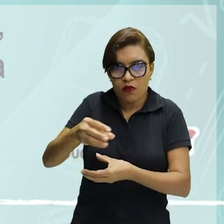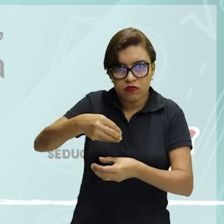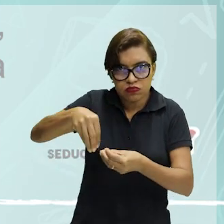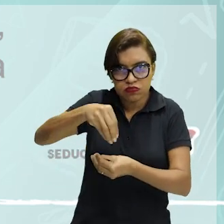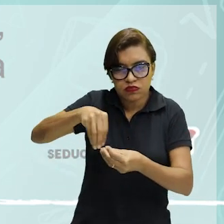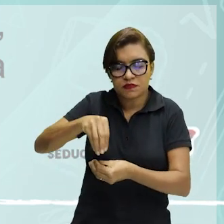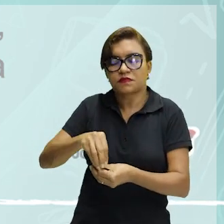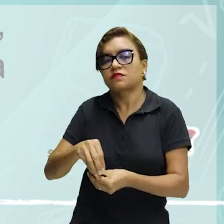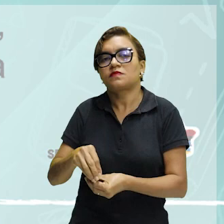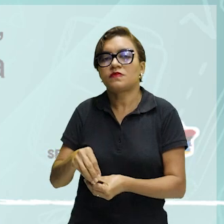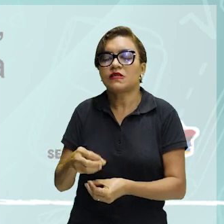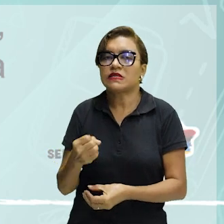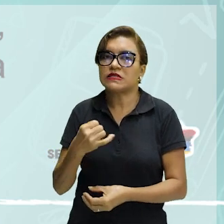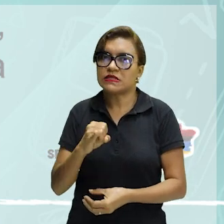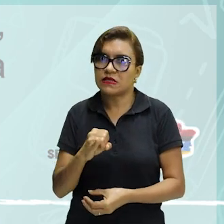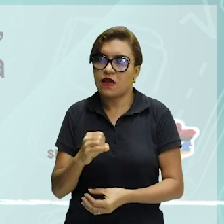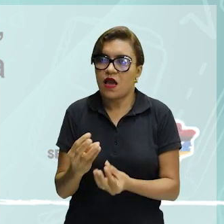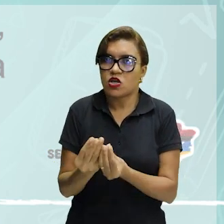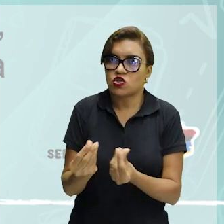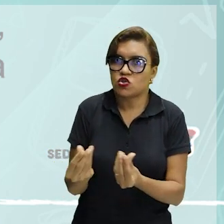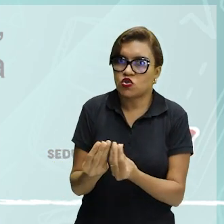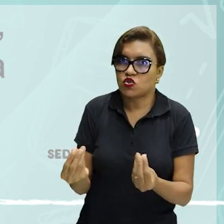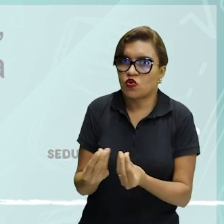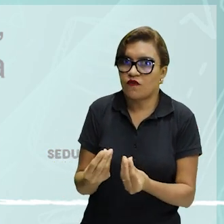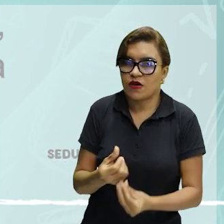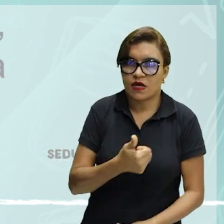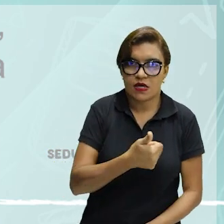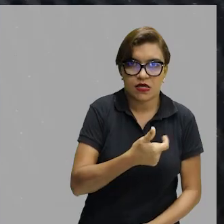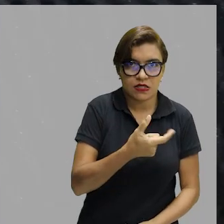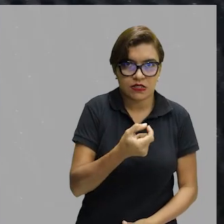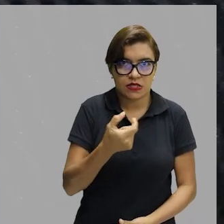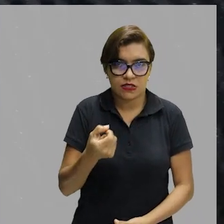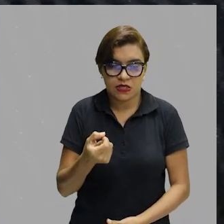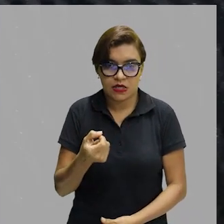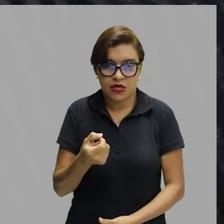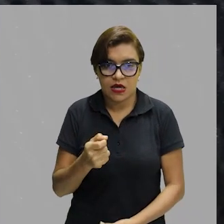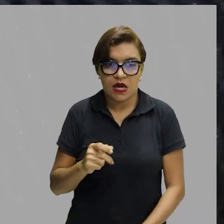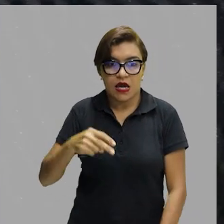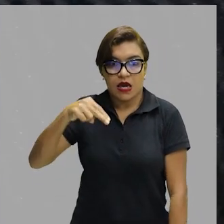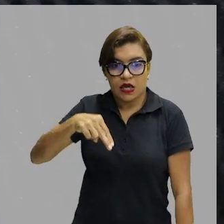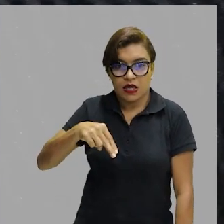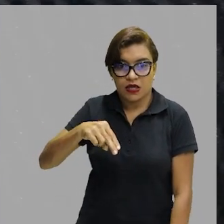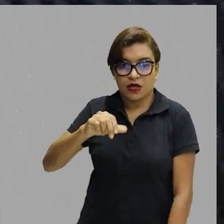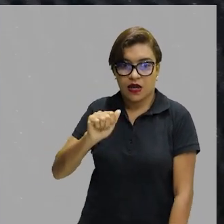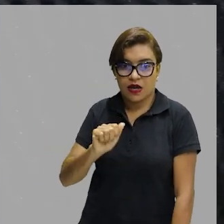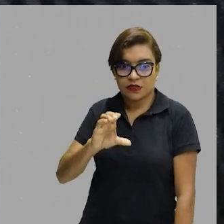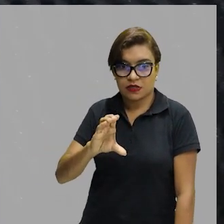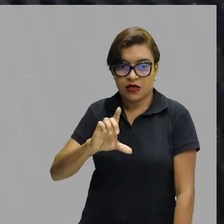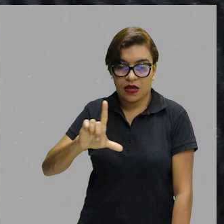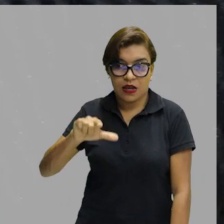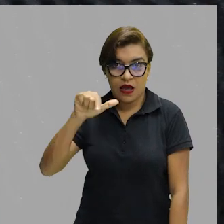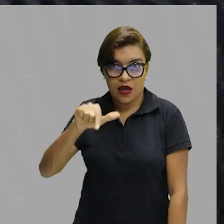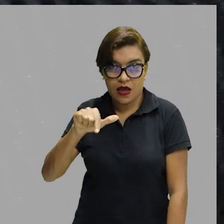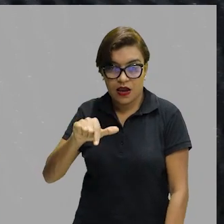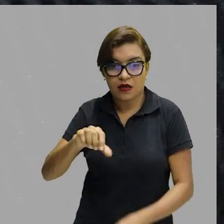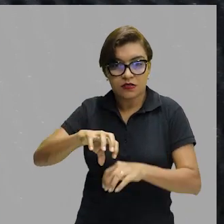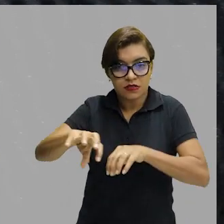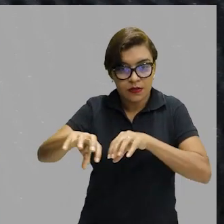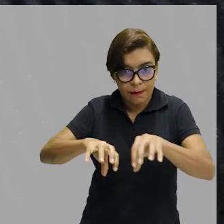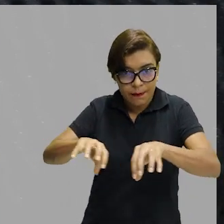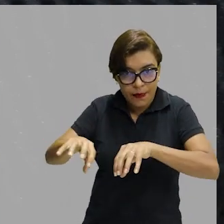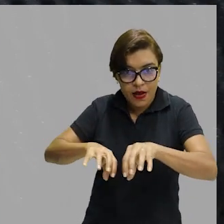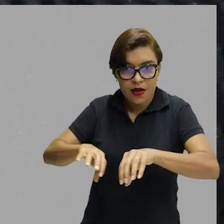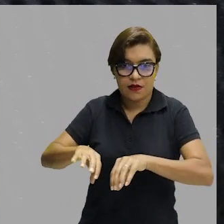Só se a gente dissolver 100 moléculas de NaCl, o NaCl vai sofrer a separação.